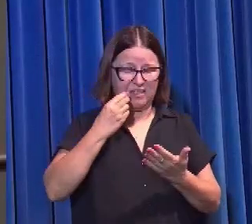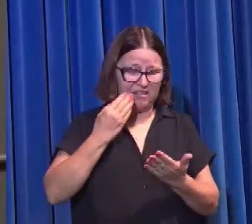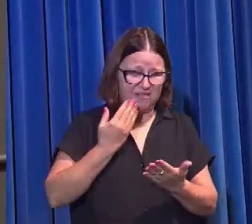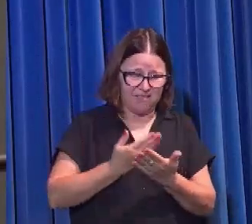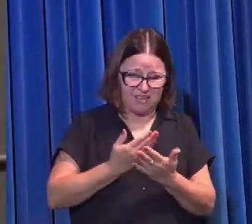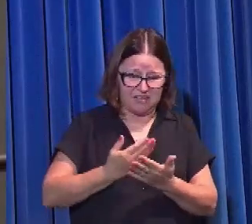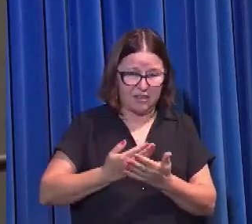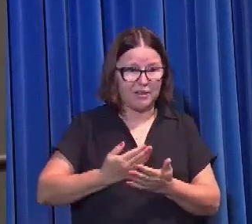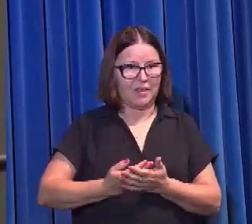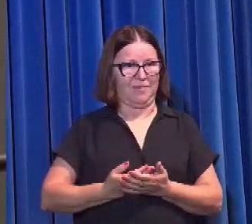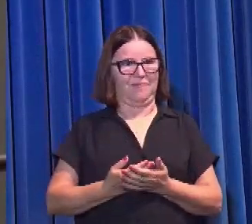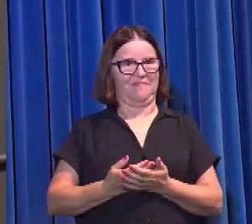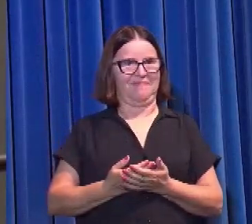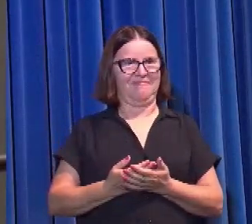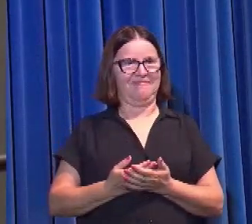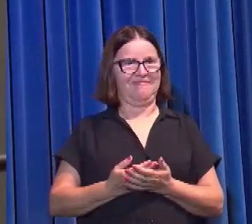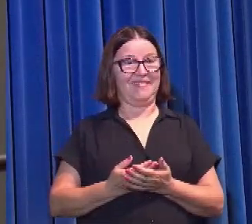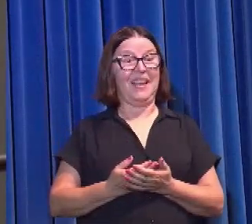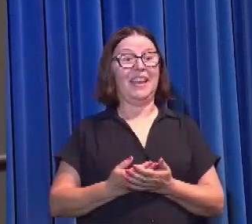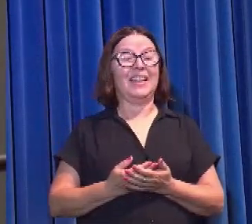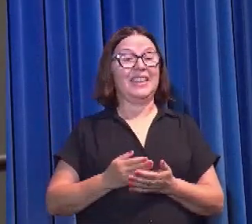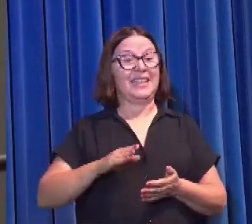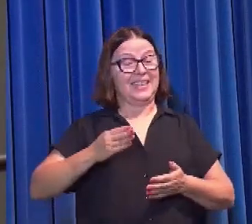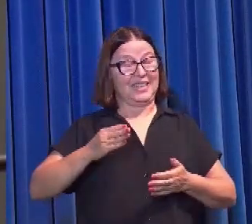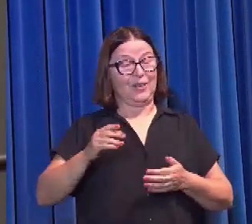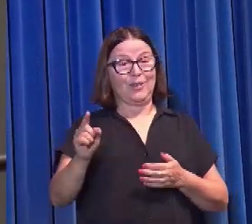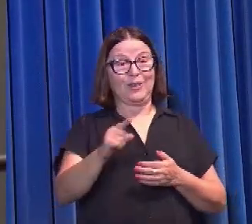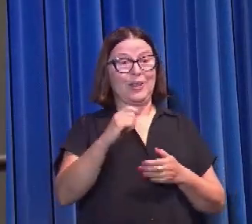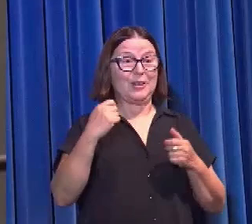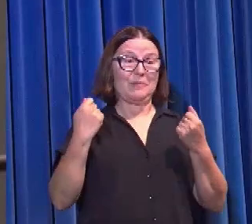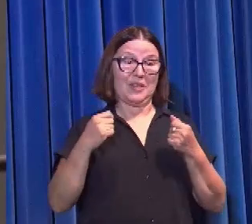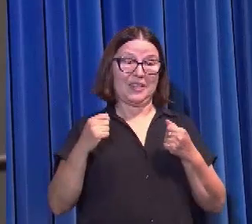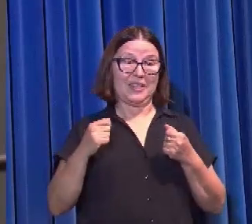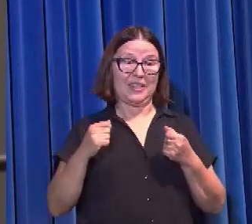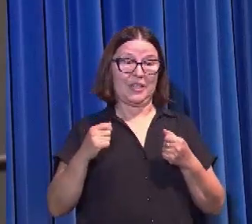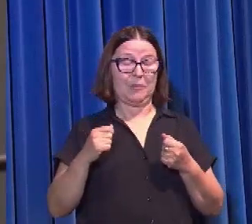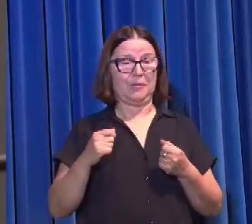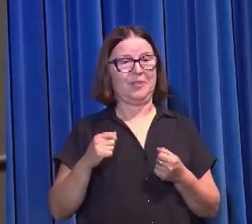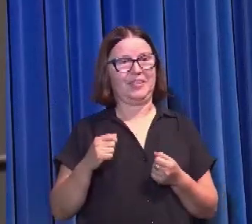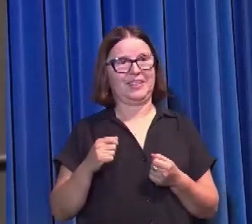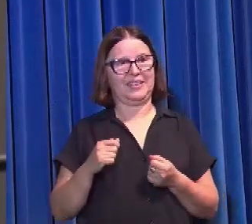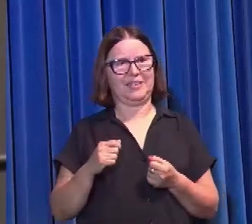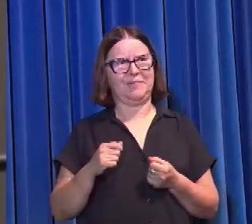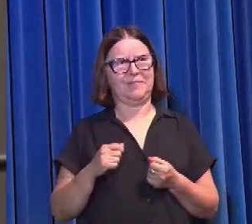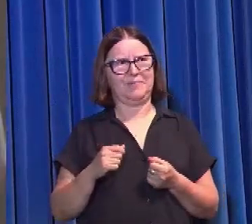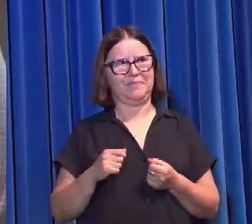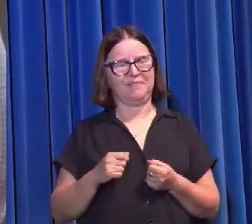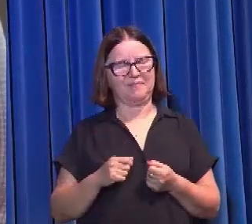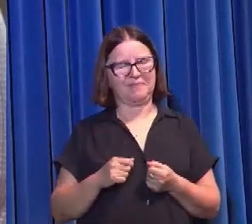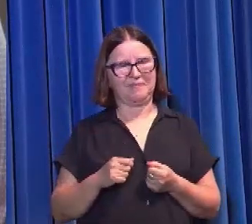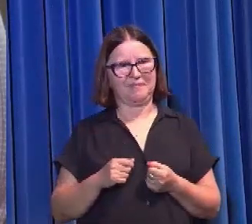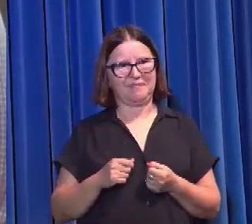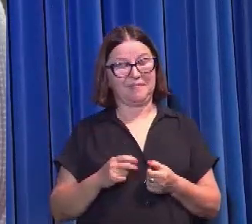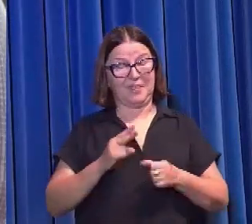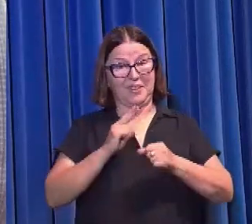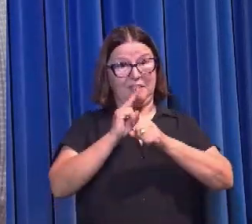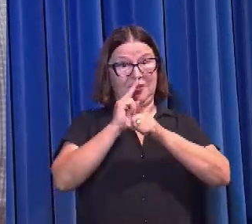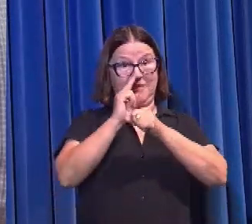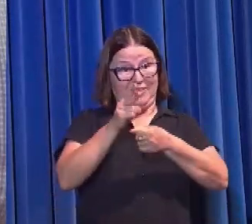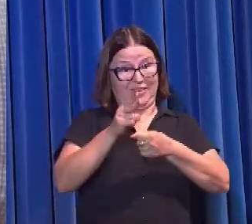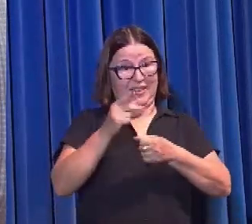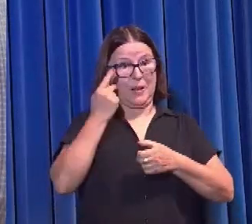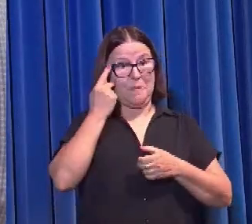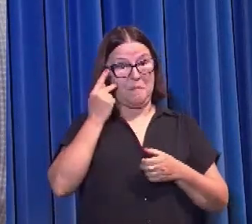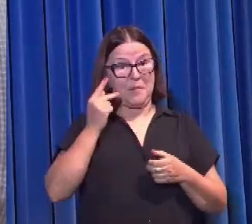se esforçar, irmãos. Se vocês lembrarem que lá em Atos 2:42, a primeira igreja foi